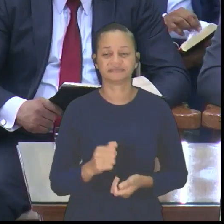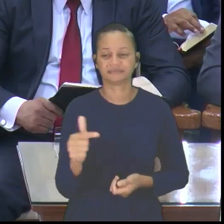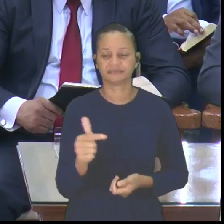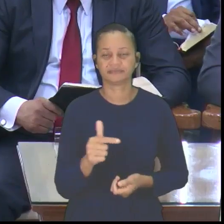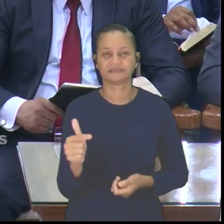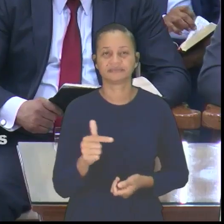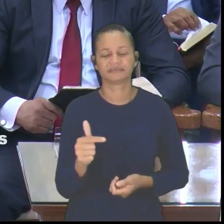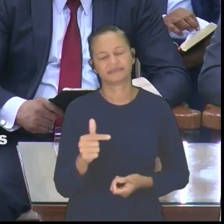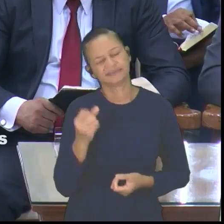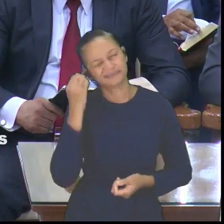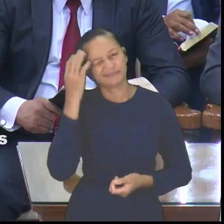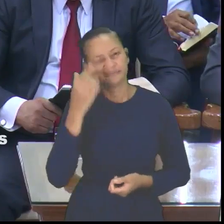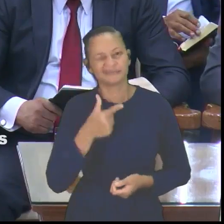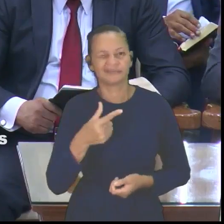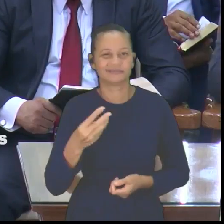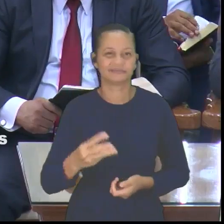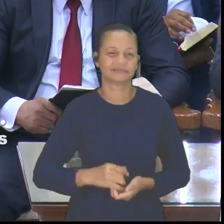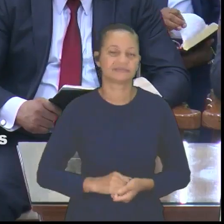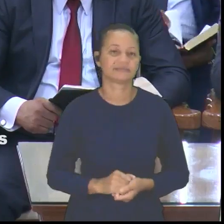22, ou é 23?